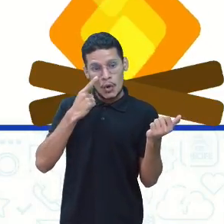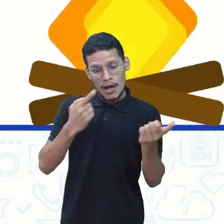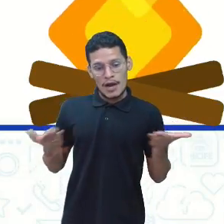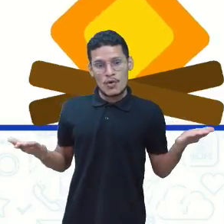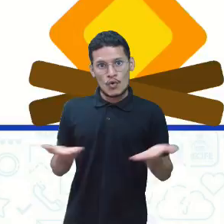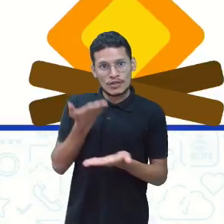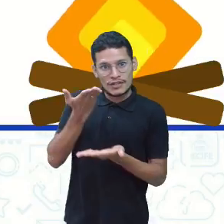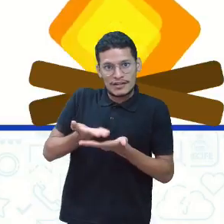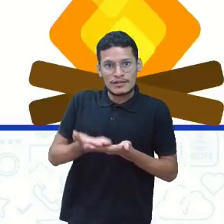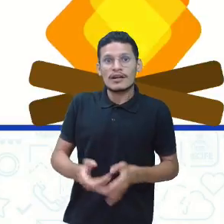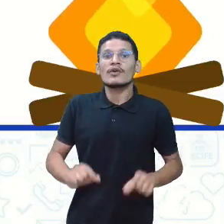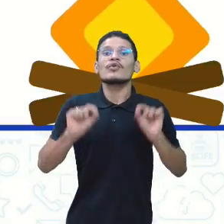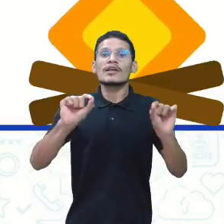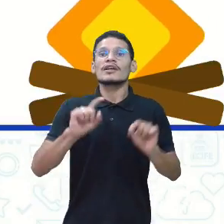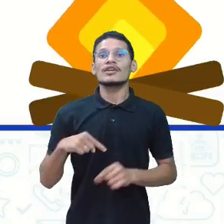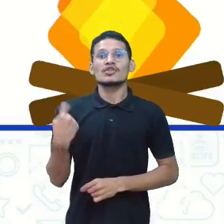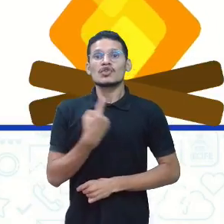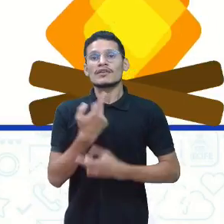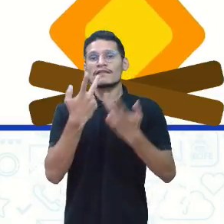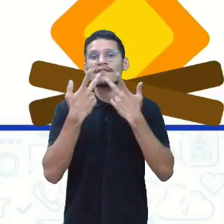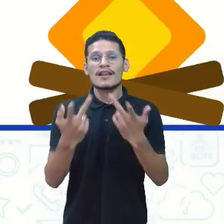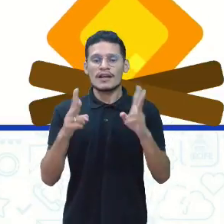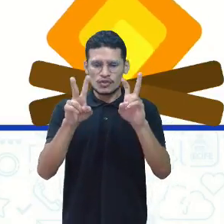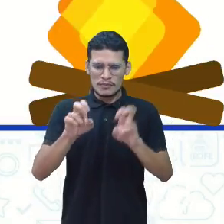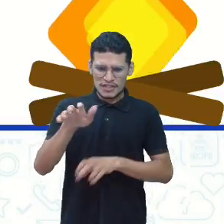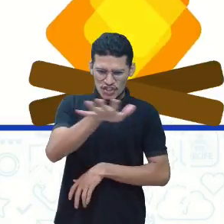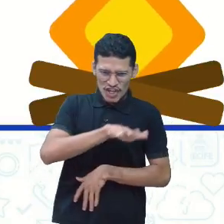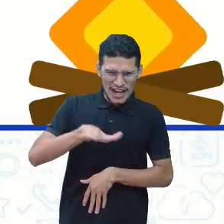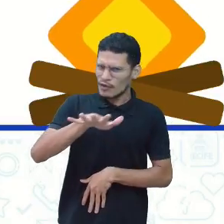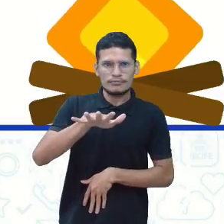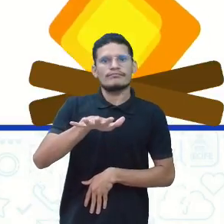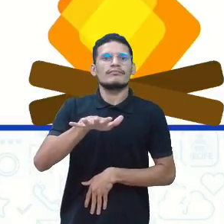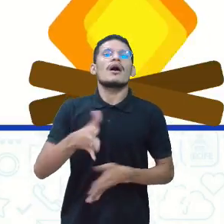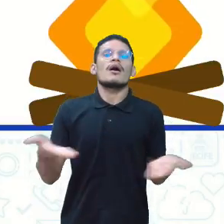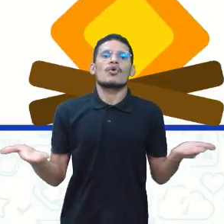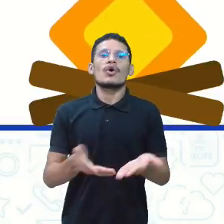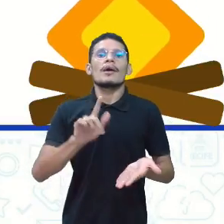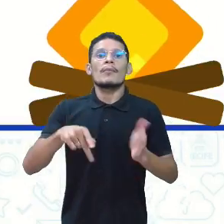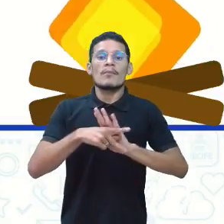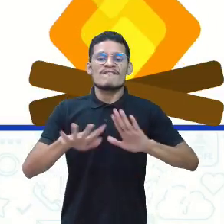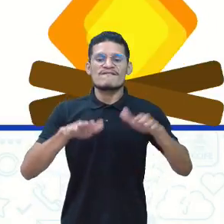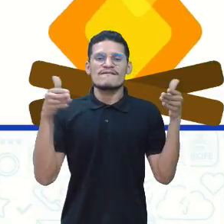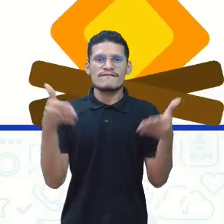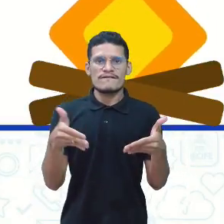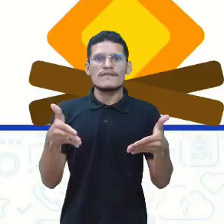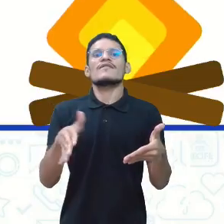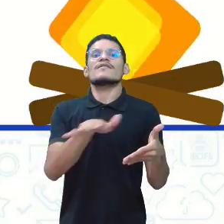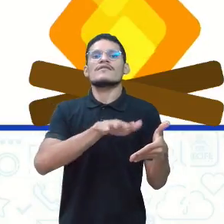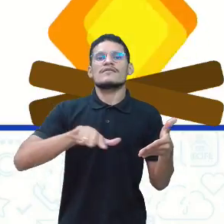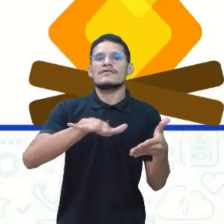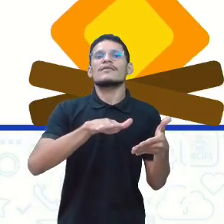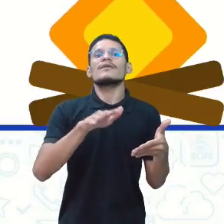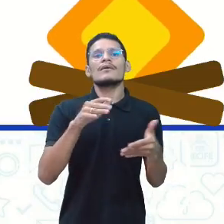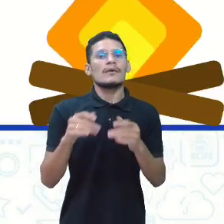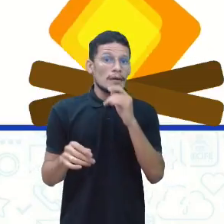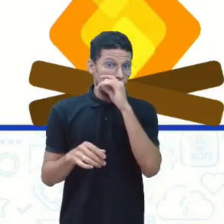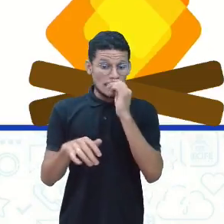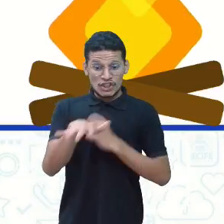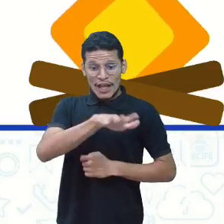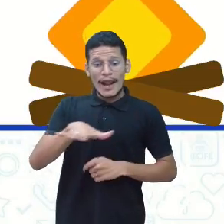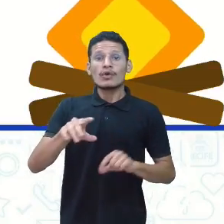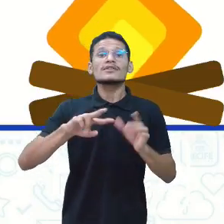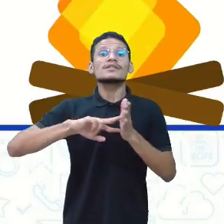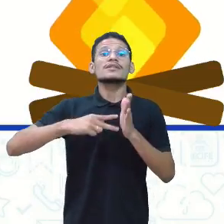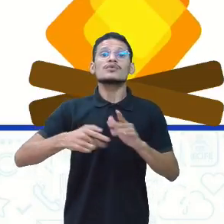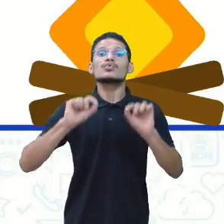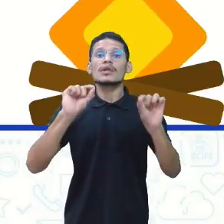hoje, a gente vai sair do que é mais geral para o mais específico. O que é mais geral nesse caso? O mais geral que a gente